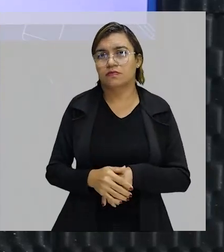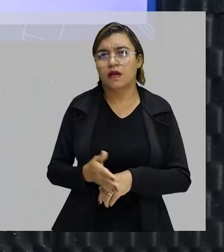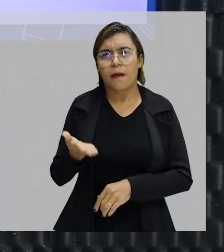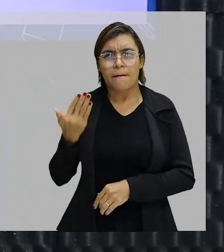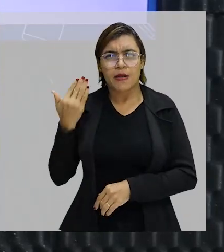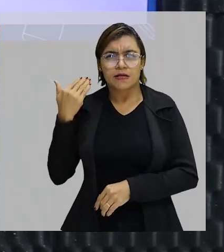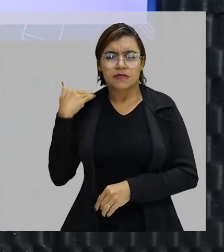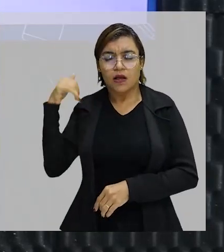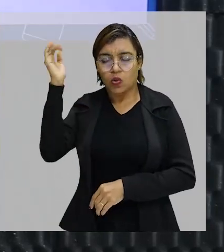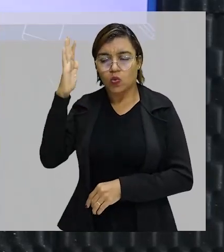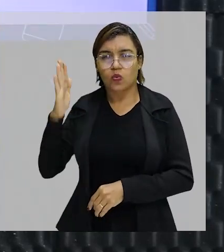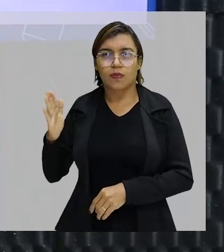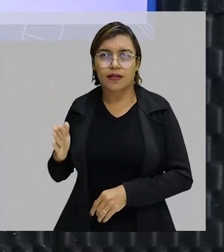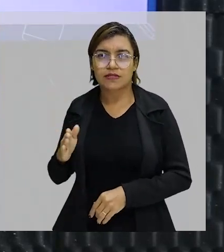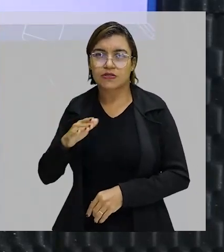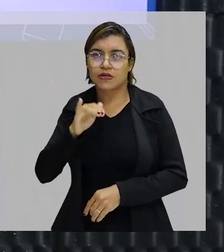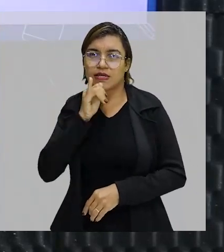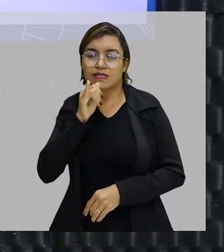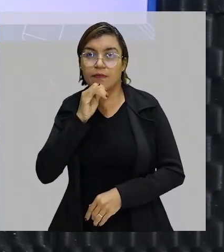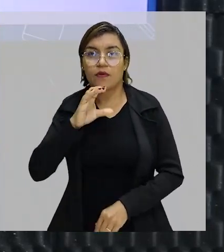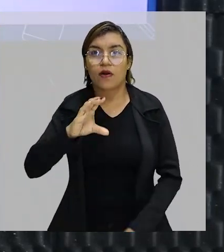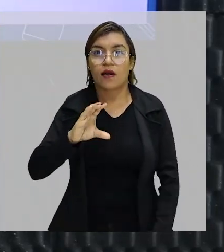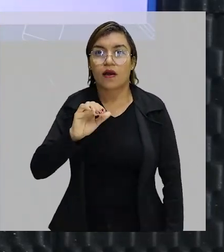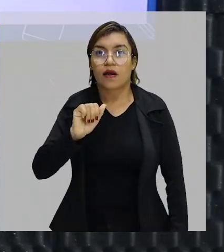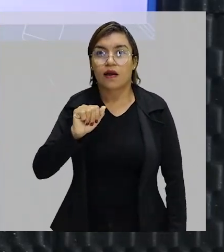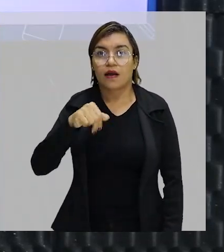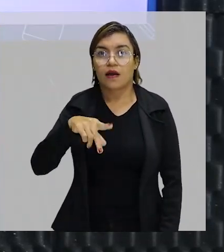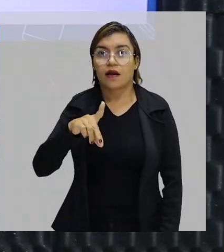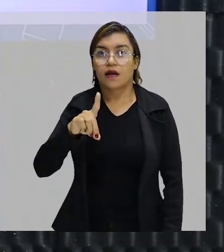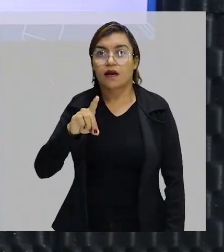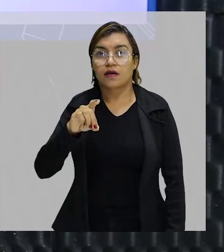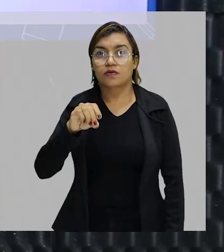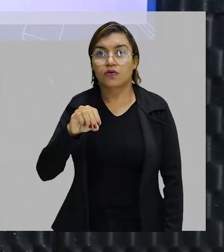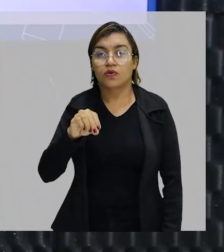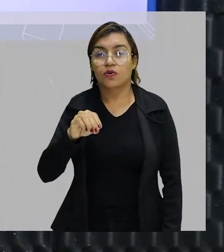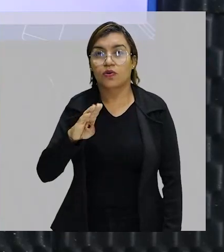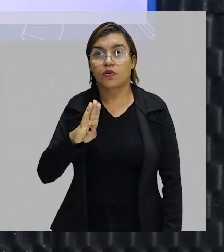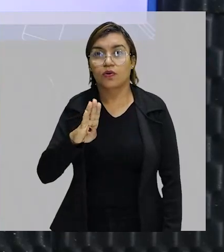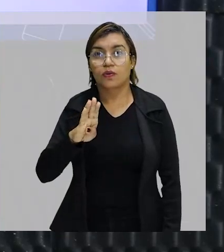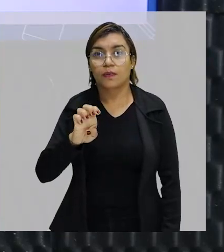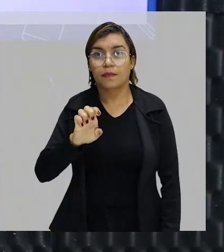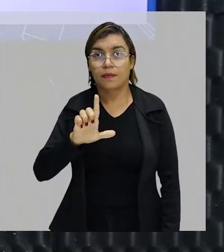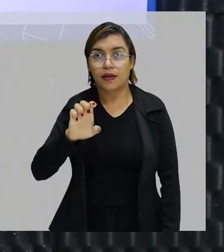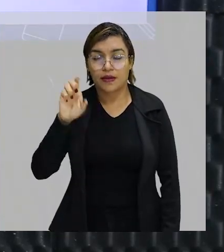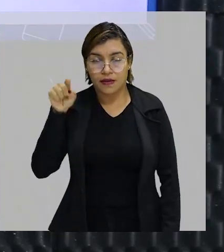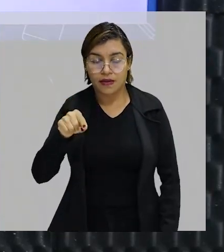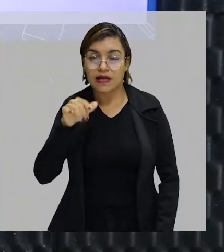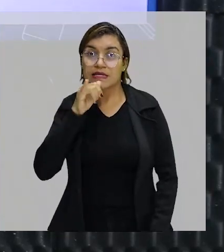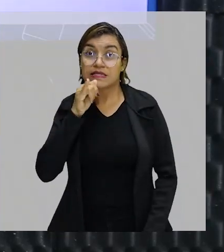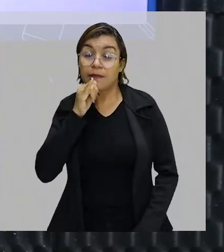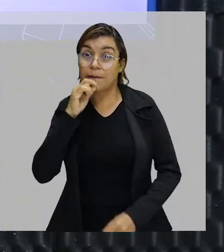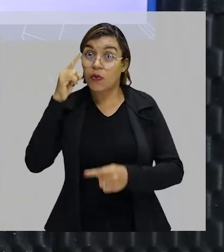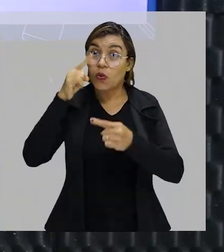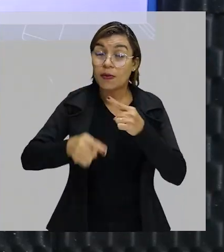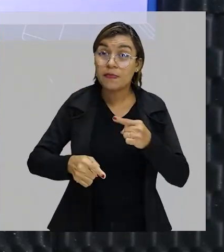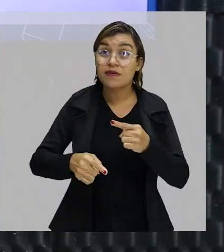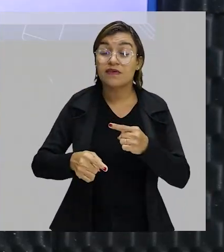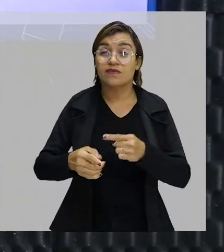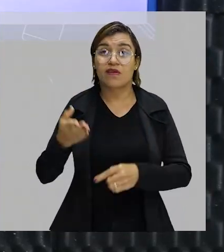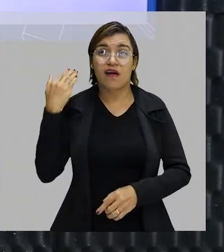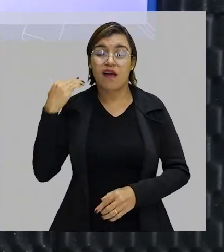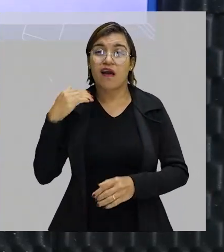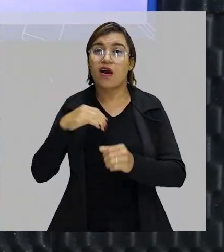Brasil, inclusive, que o candomblé foi proibido pela lei, pelo Código Penal republicano, lá do final do